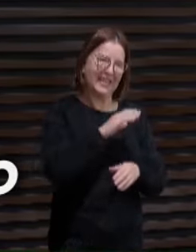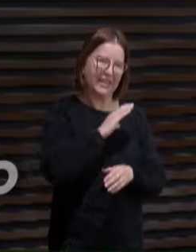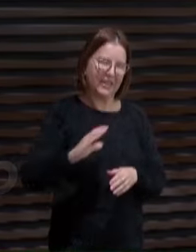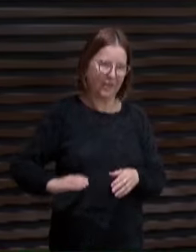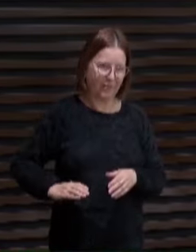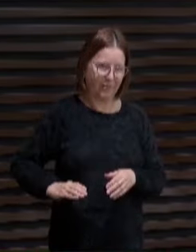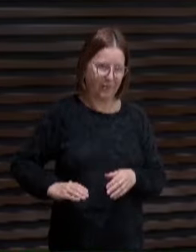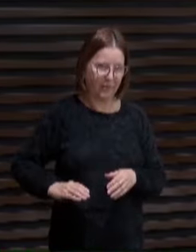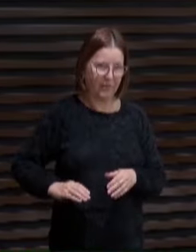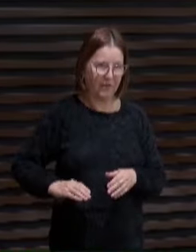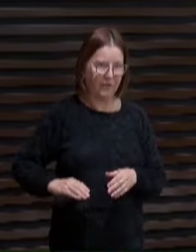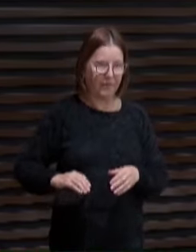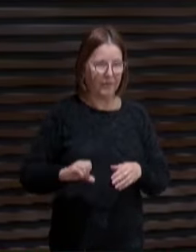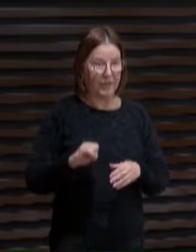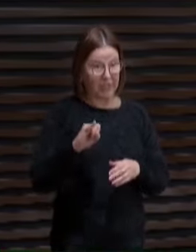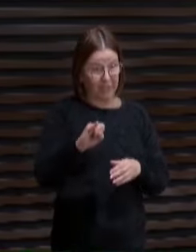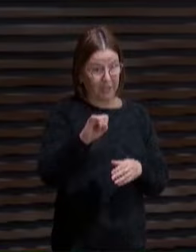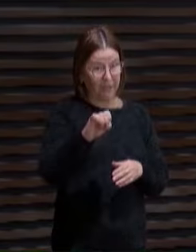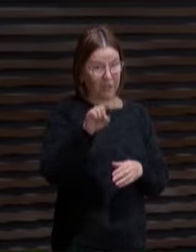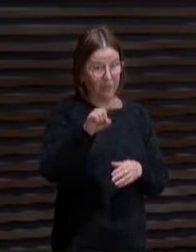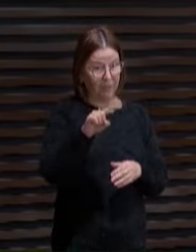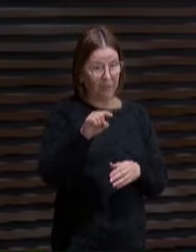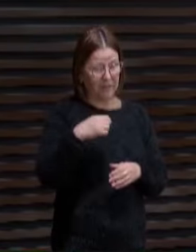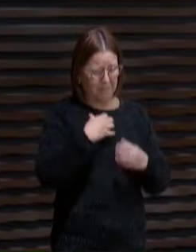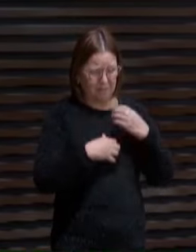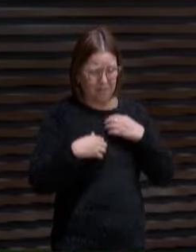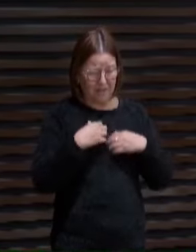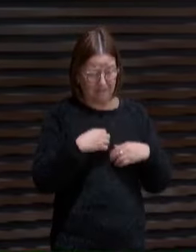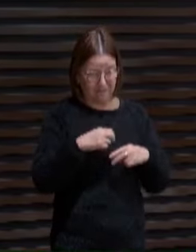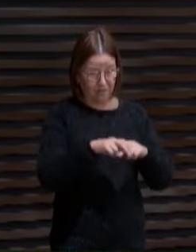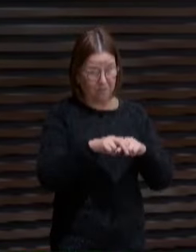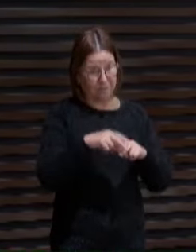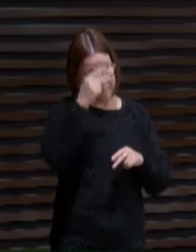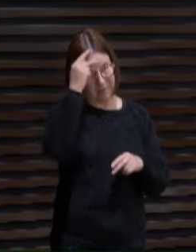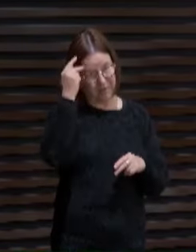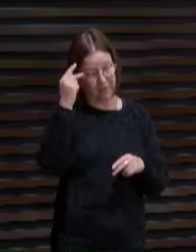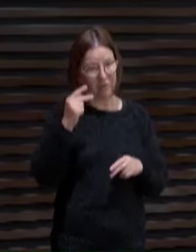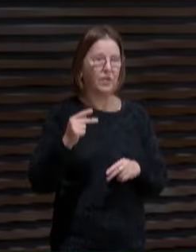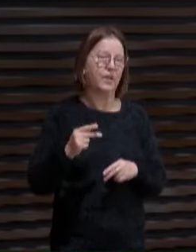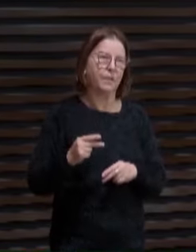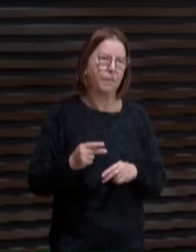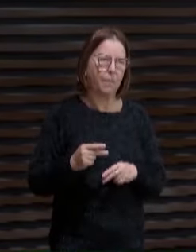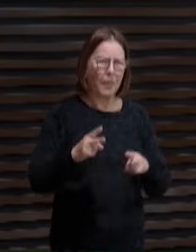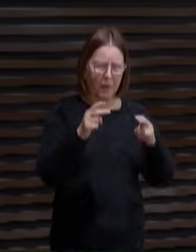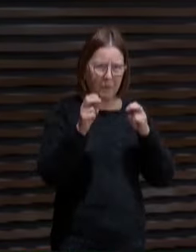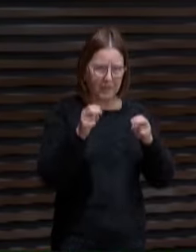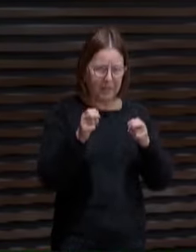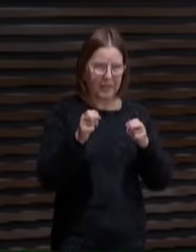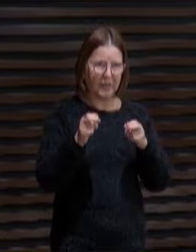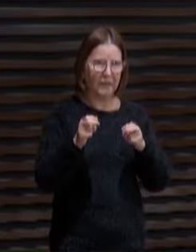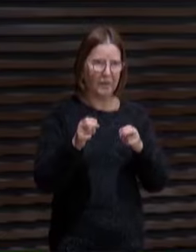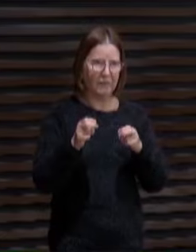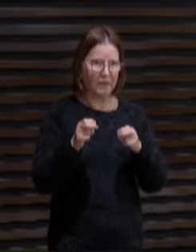ofendido meu irmão Olha Para o Alto olha para a cruz de Cristo e veja planta ofensa Jesus